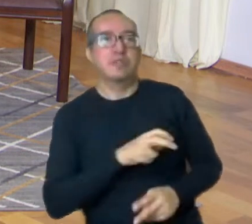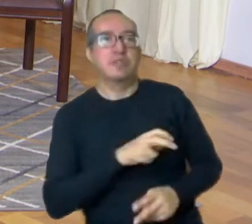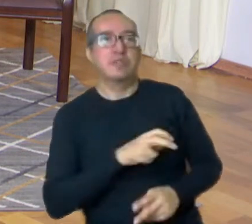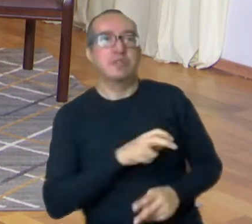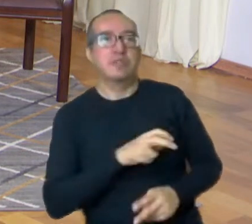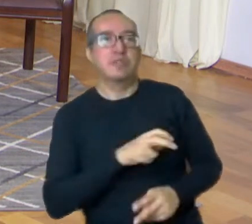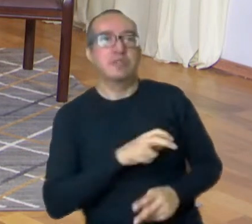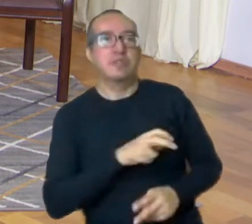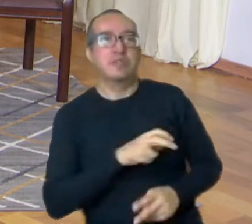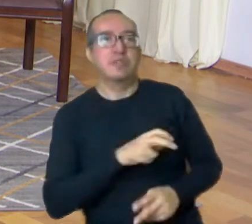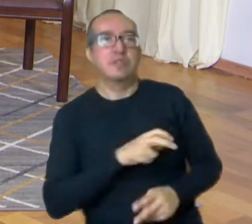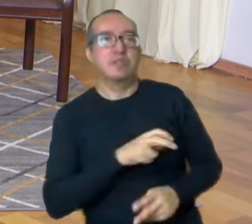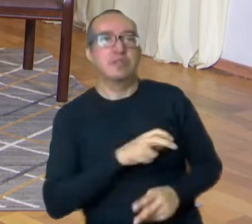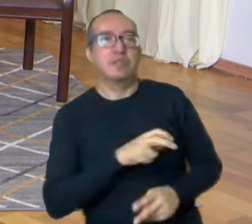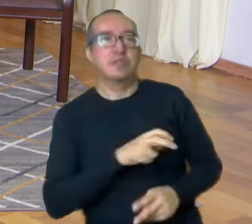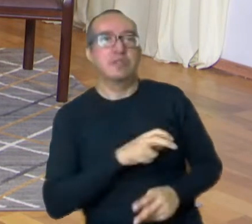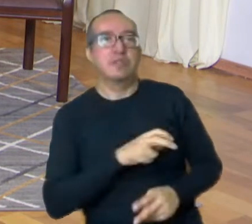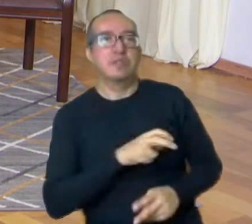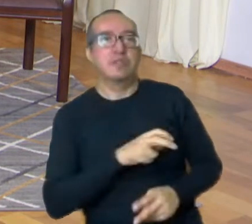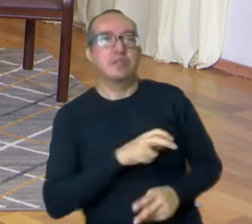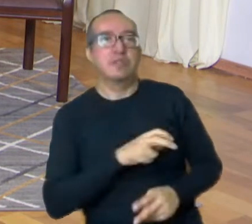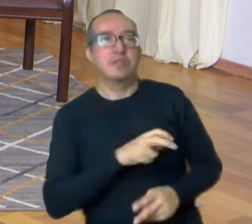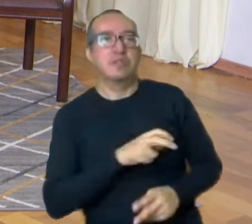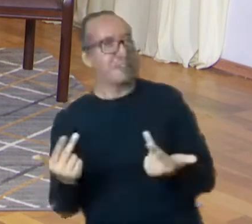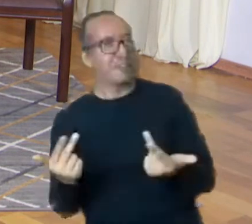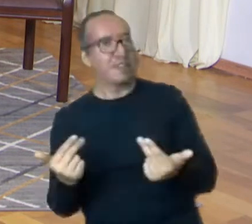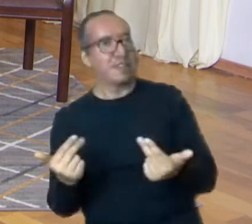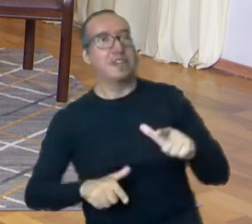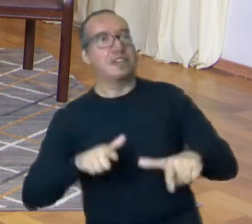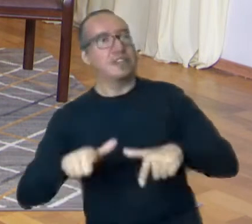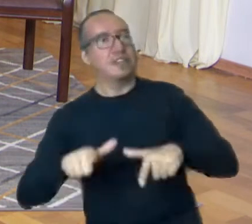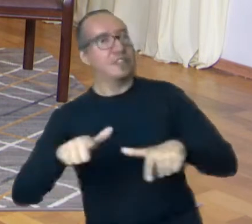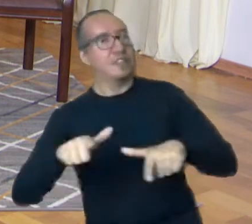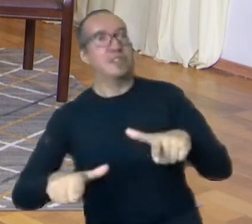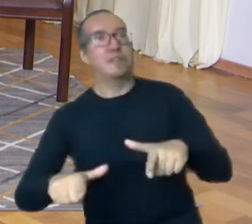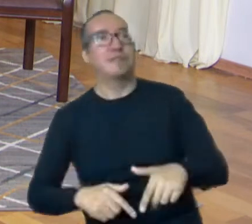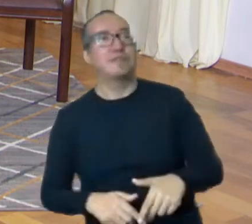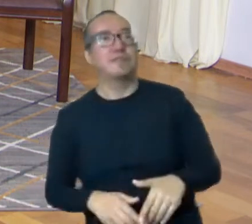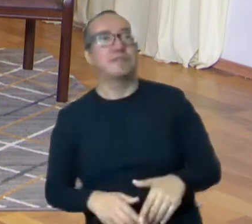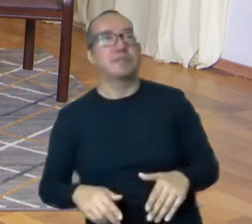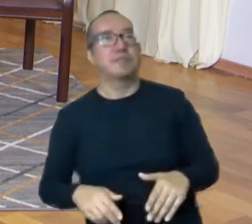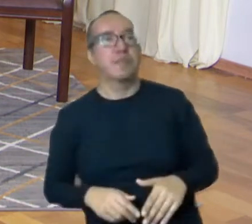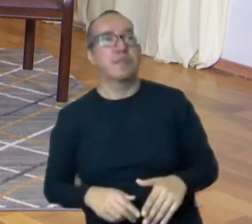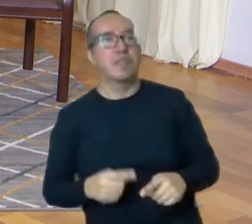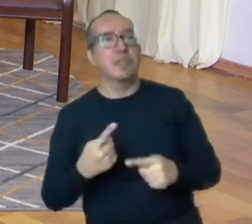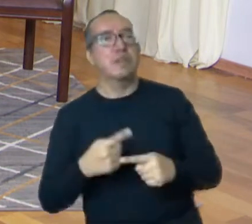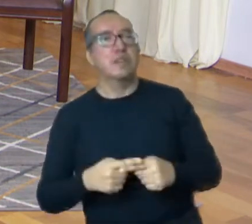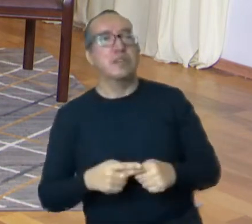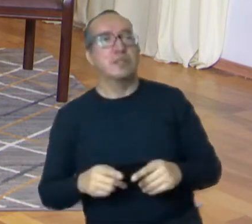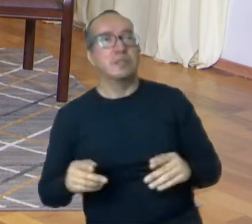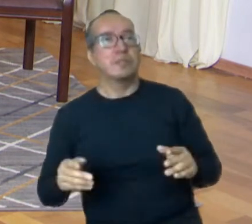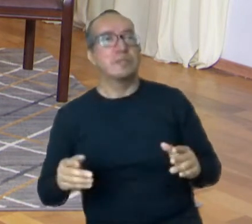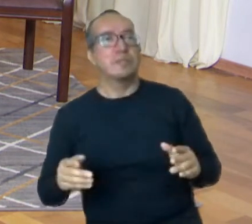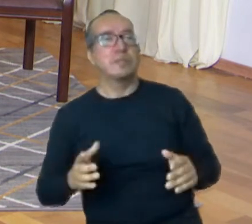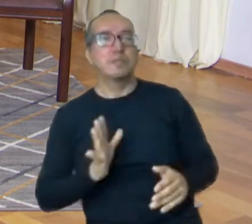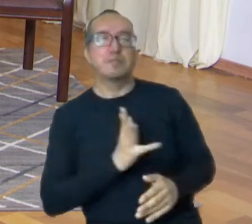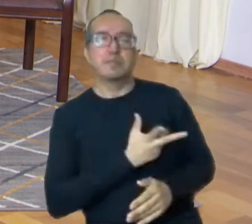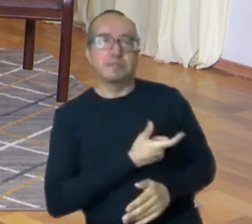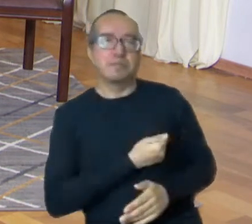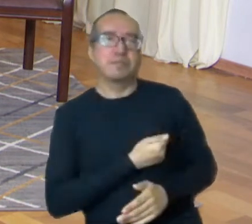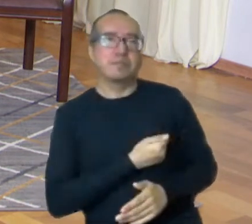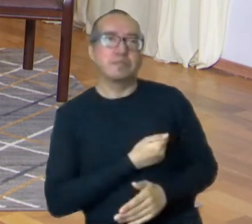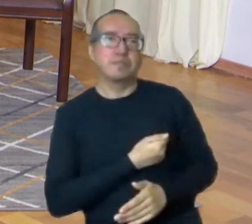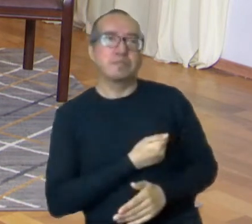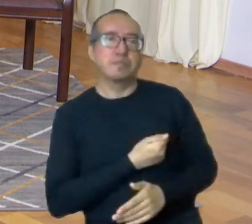Nós realizamos as obras porque estamos salvos. E precisa ser dessa forma.